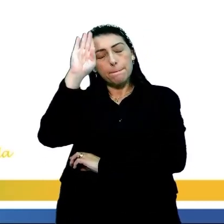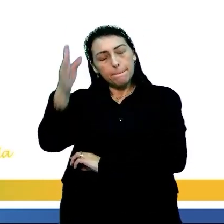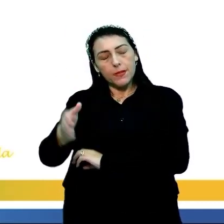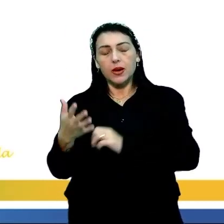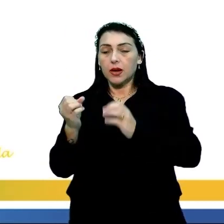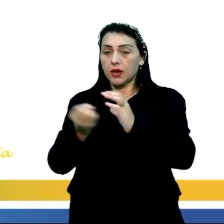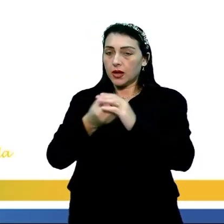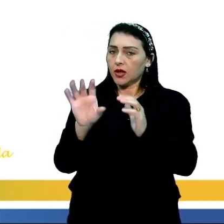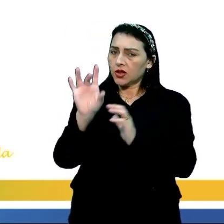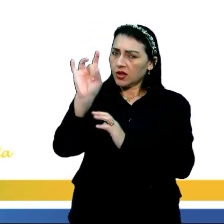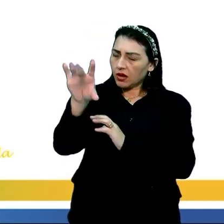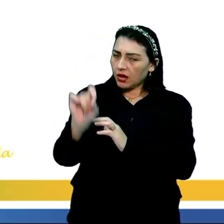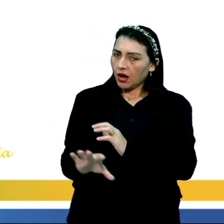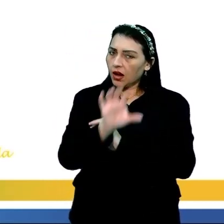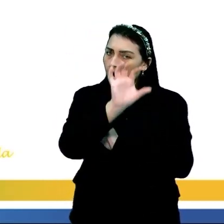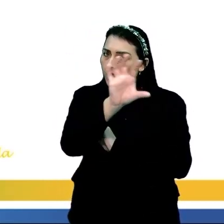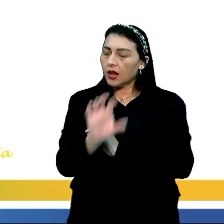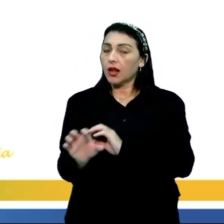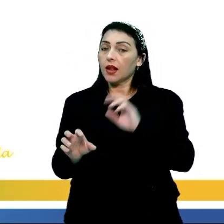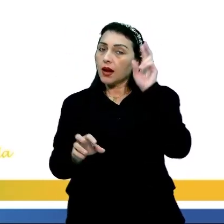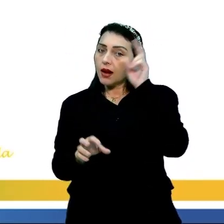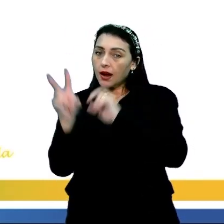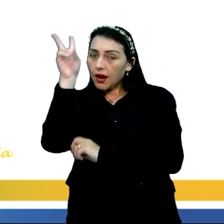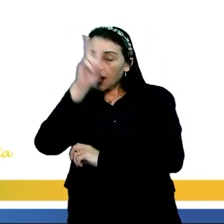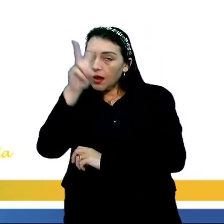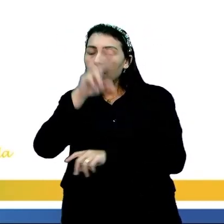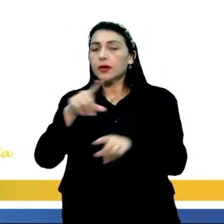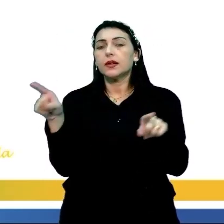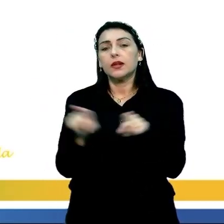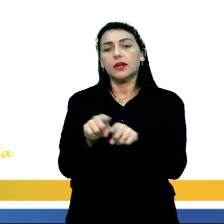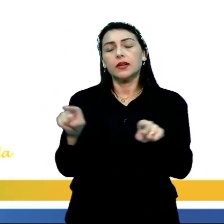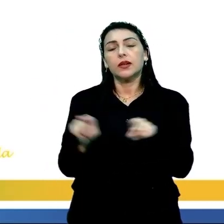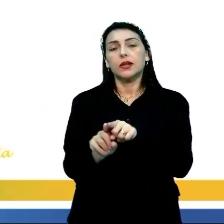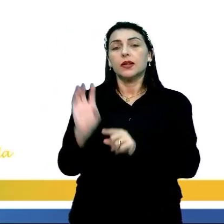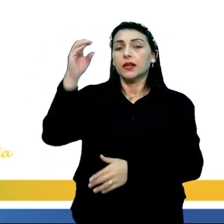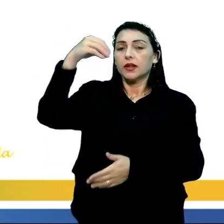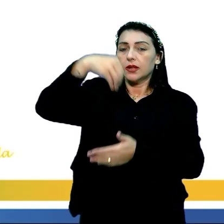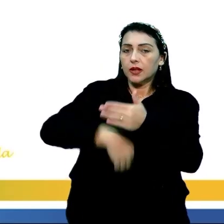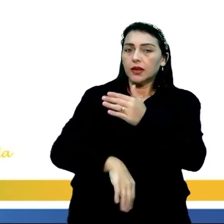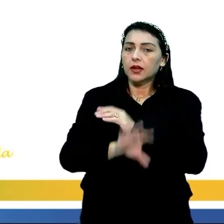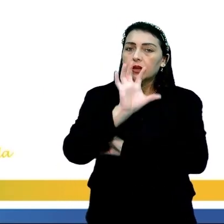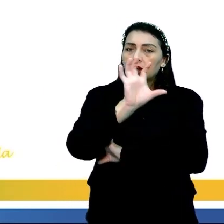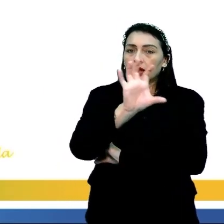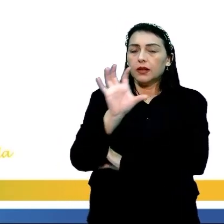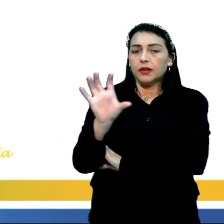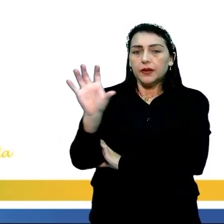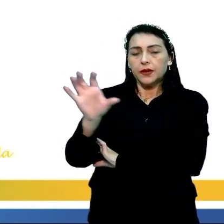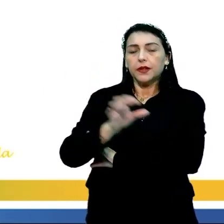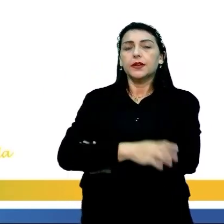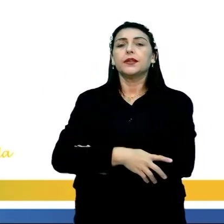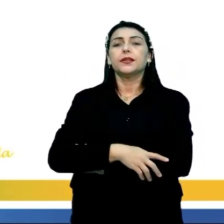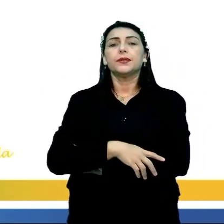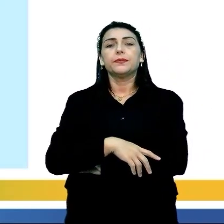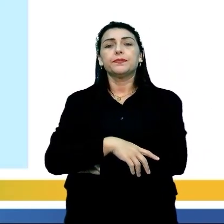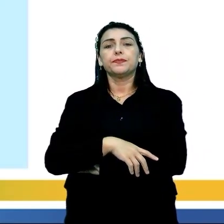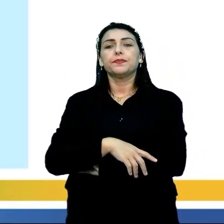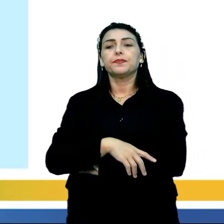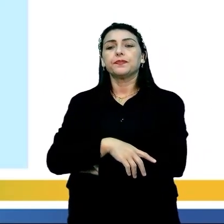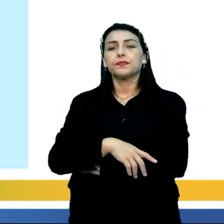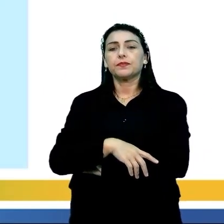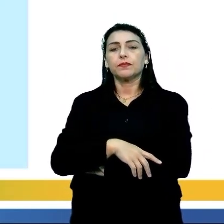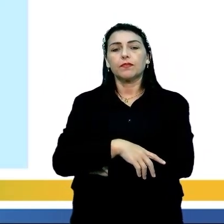domínio morfoclimático. Só relembrando também que dentro dos domínios morfoclimáticos, entre os